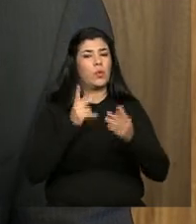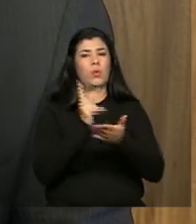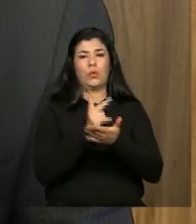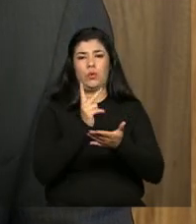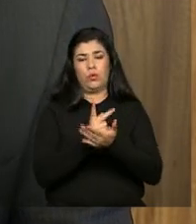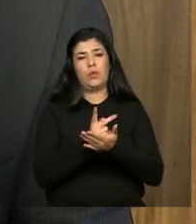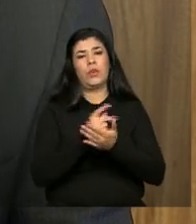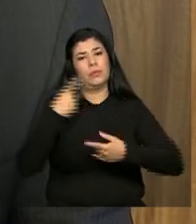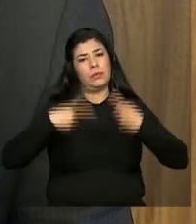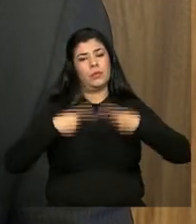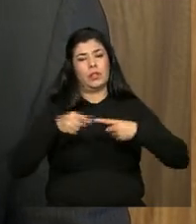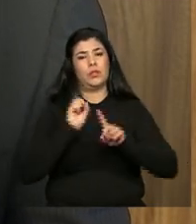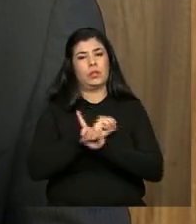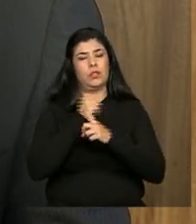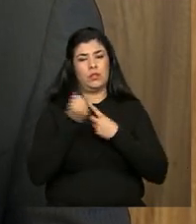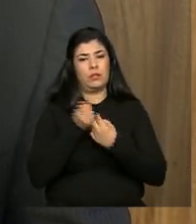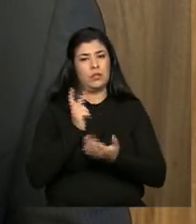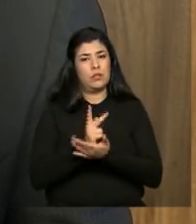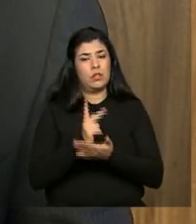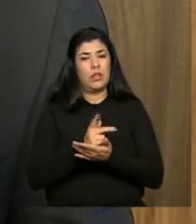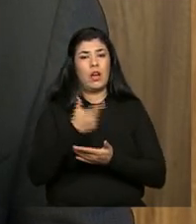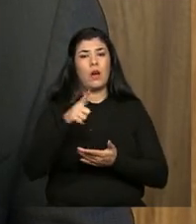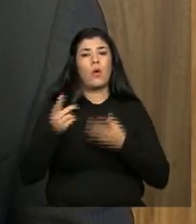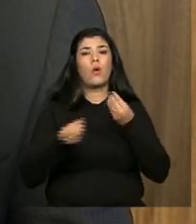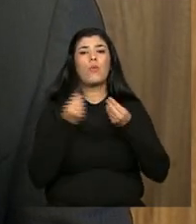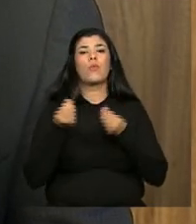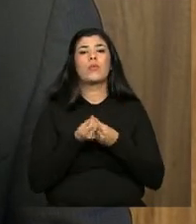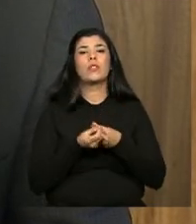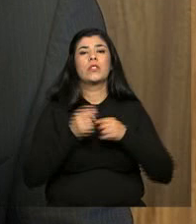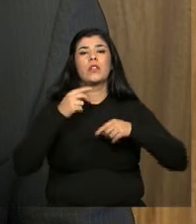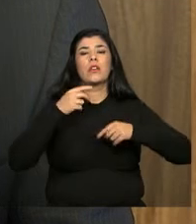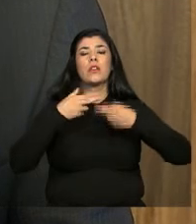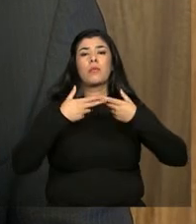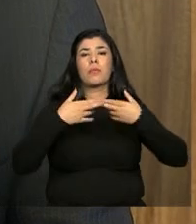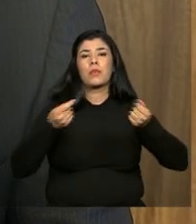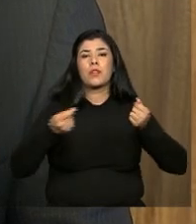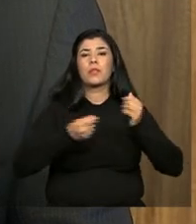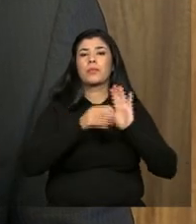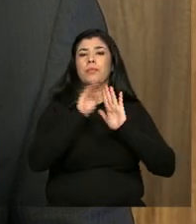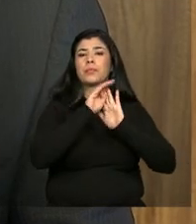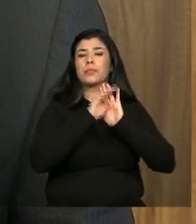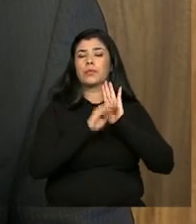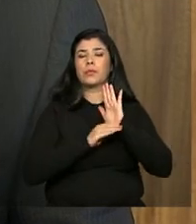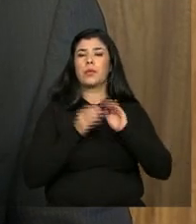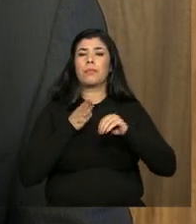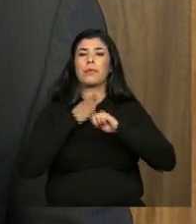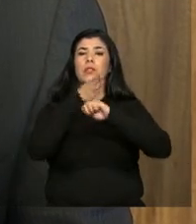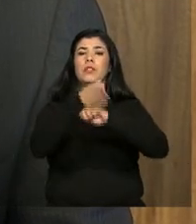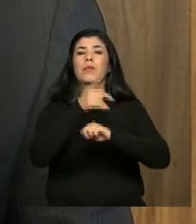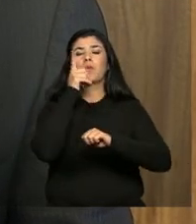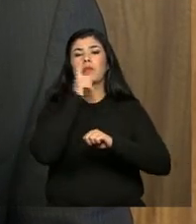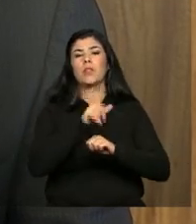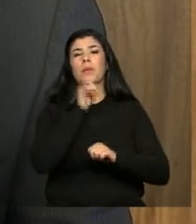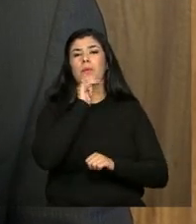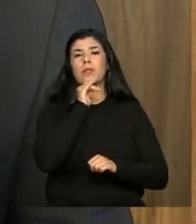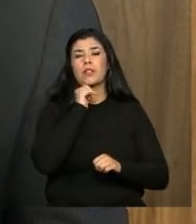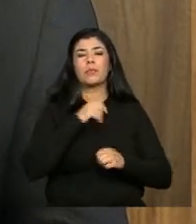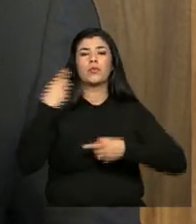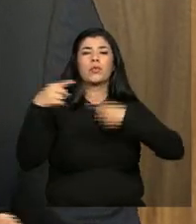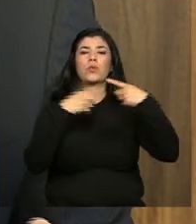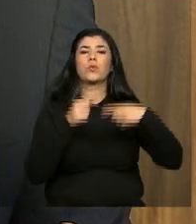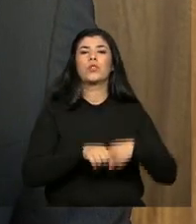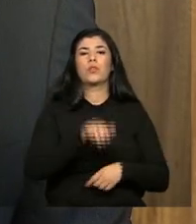mantidos os critérios de acesso terão que ser corrigidos que é o caso por exemplo do abono salarial que nós estamos discutindo